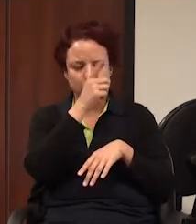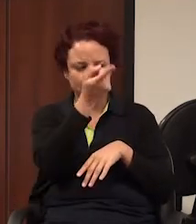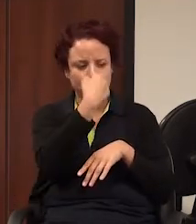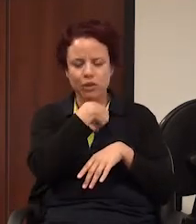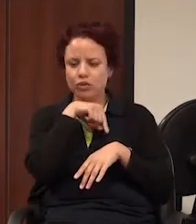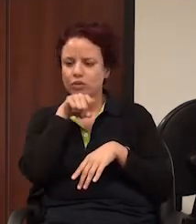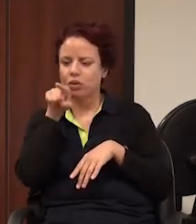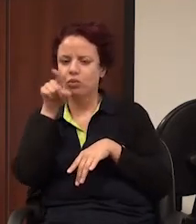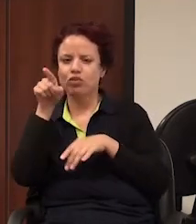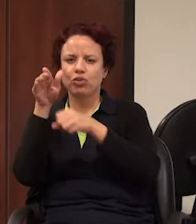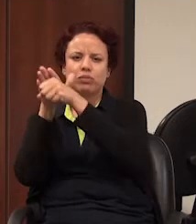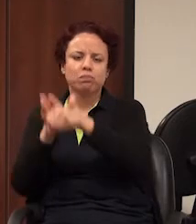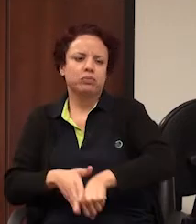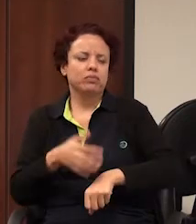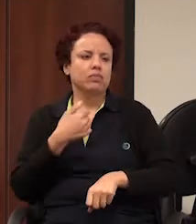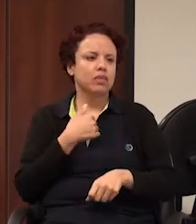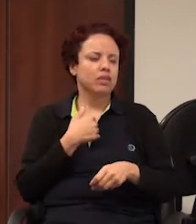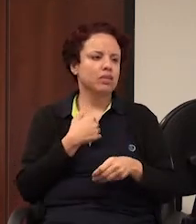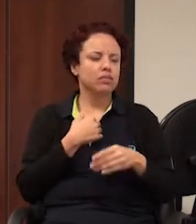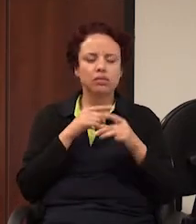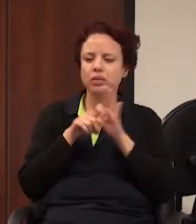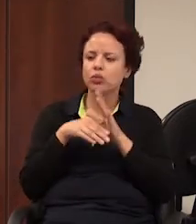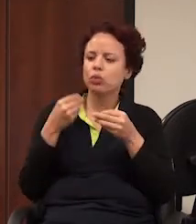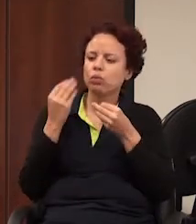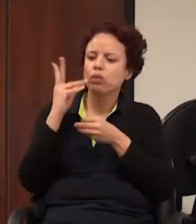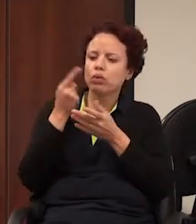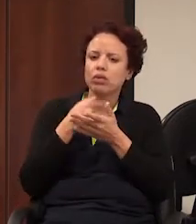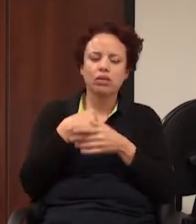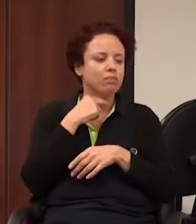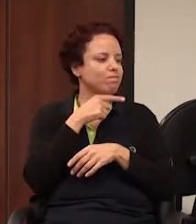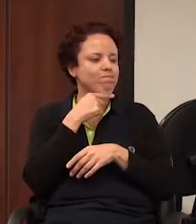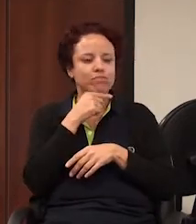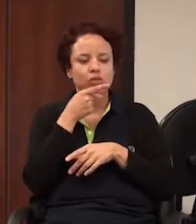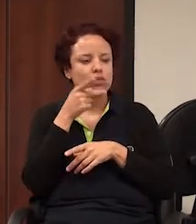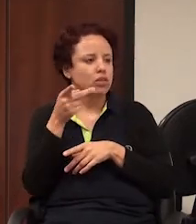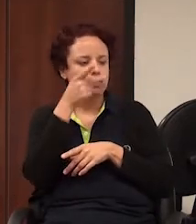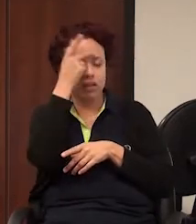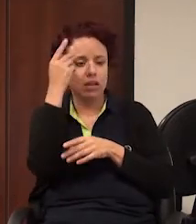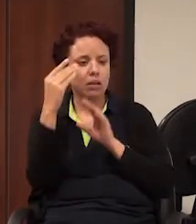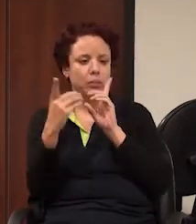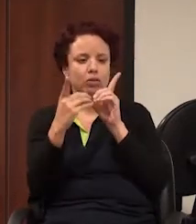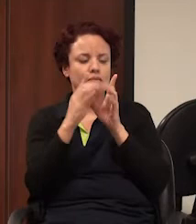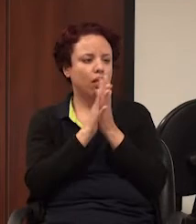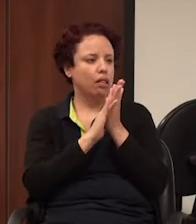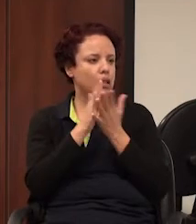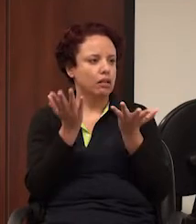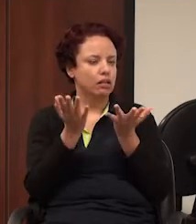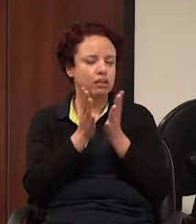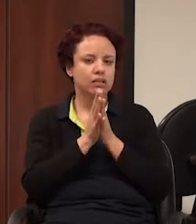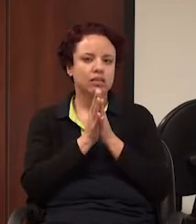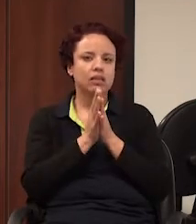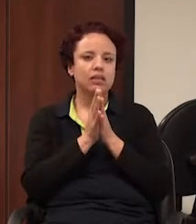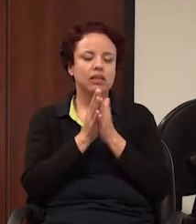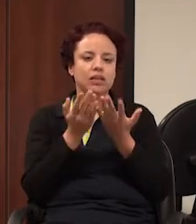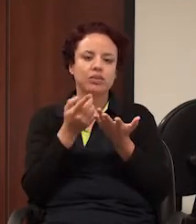aquele lugar me maltratou, não, mas o que, que aconteceu? Ah, não, não consegui nem falar com a pessoa nem me deixou falar. Né? Acho